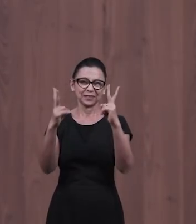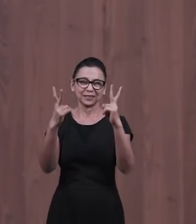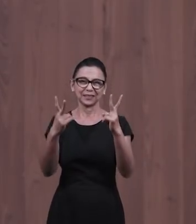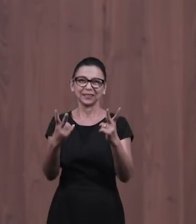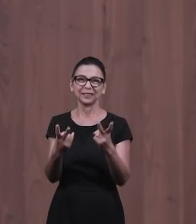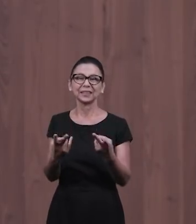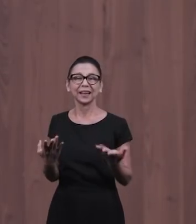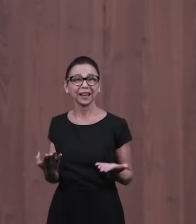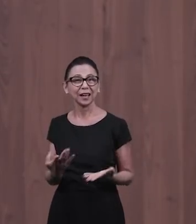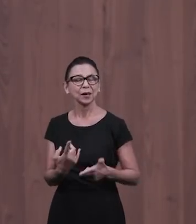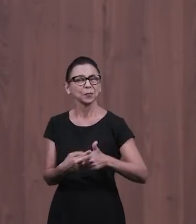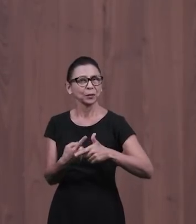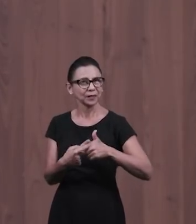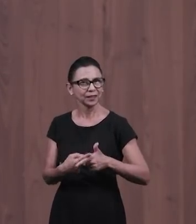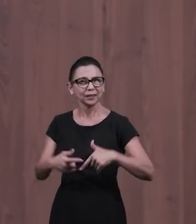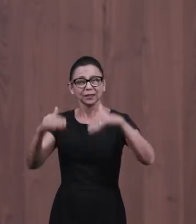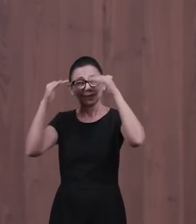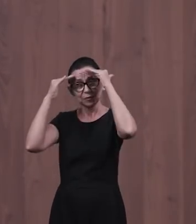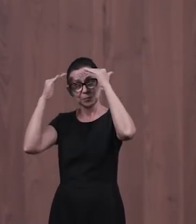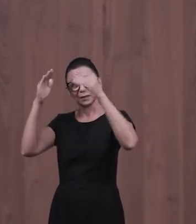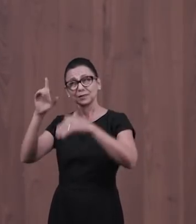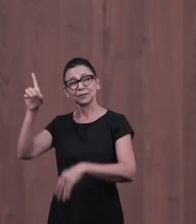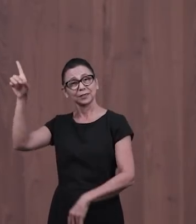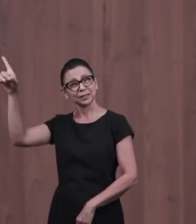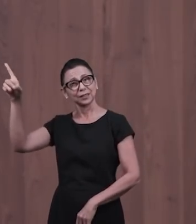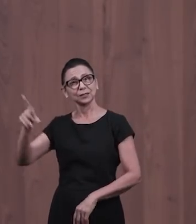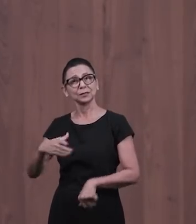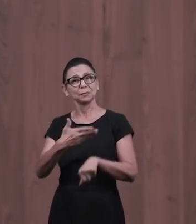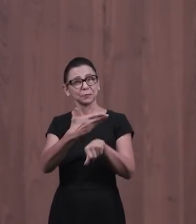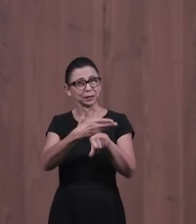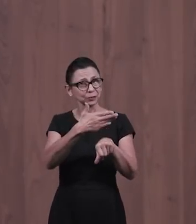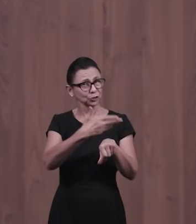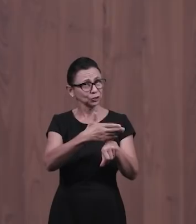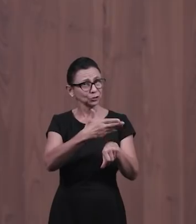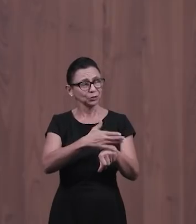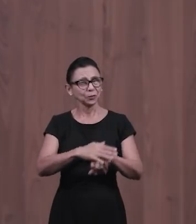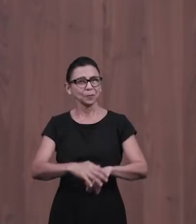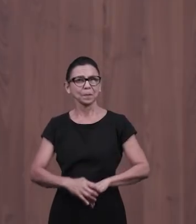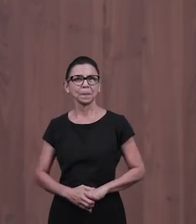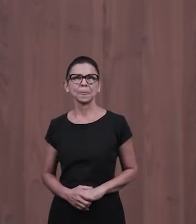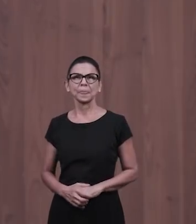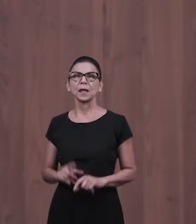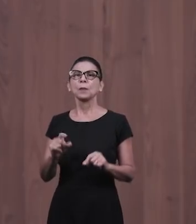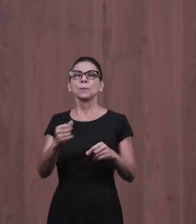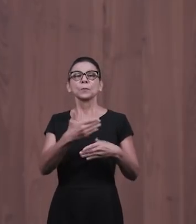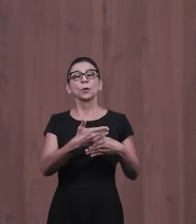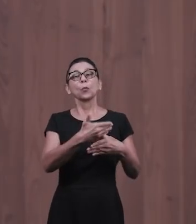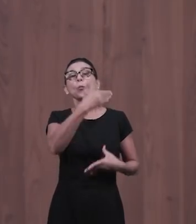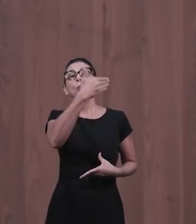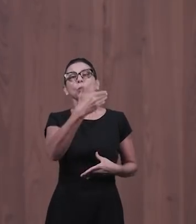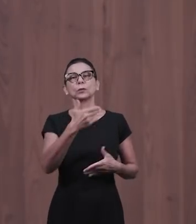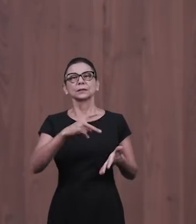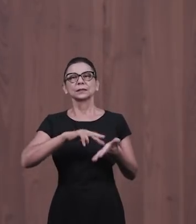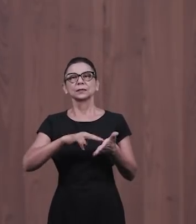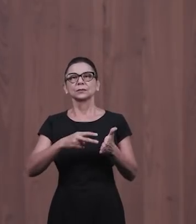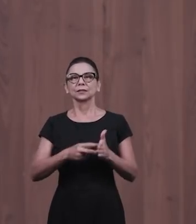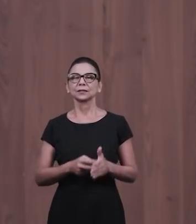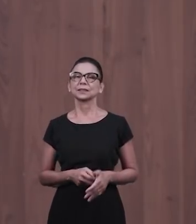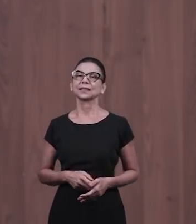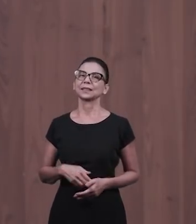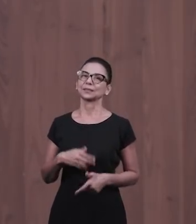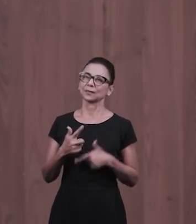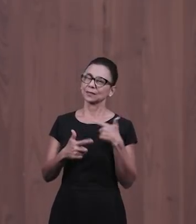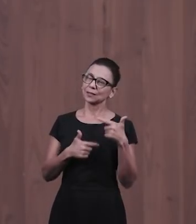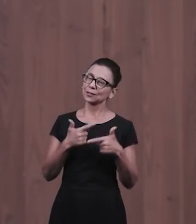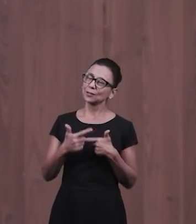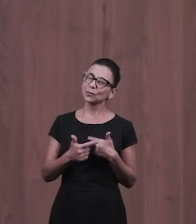voz do Senhor e colocou tudo em prática. Mas o que são esses muros? As nossas dificuldades, aquilo